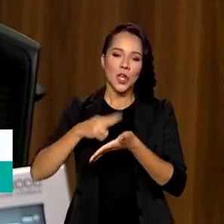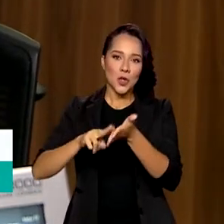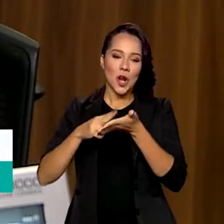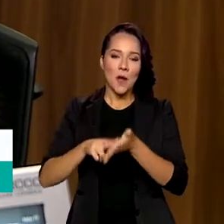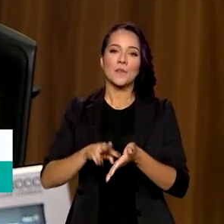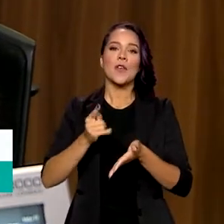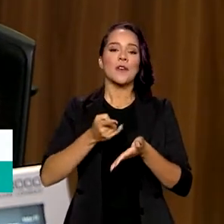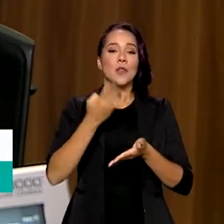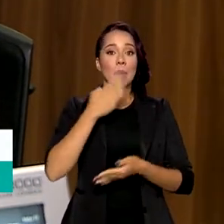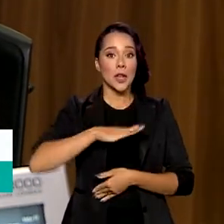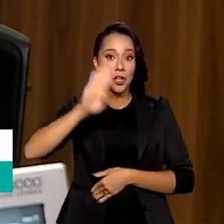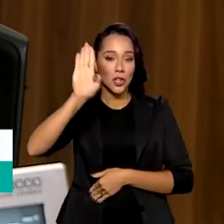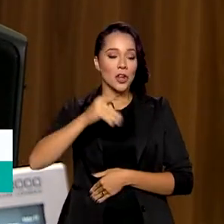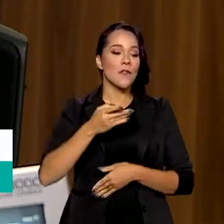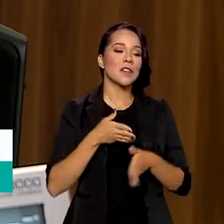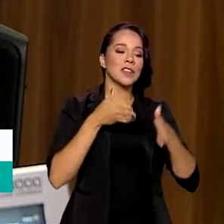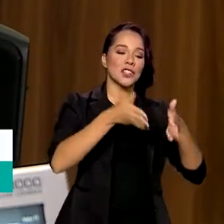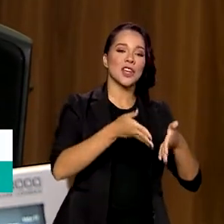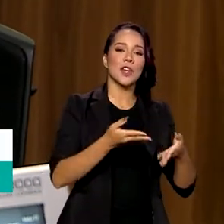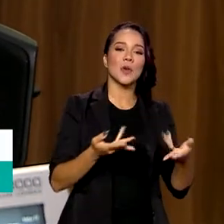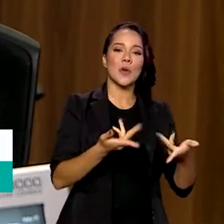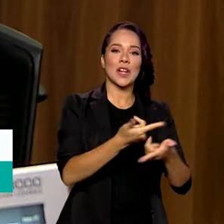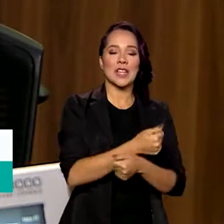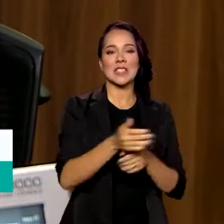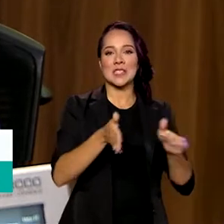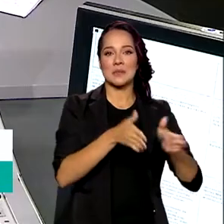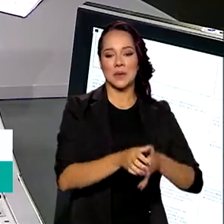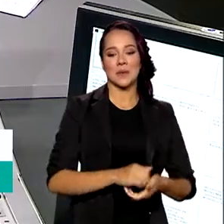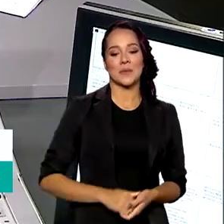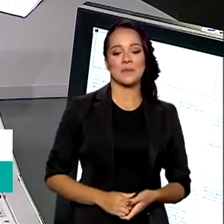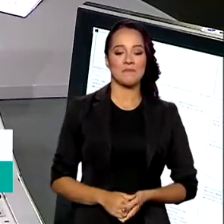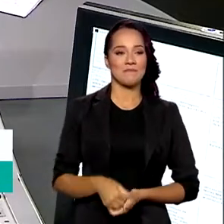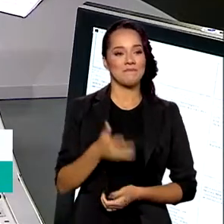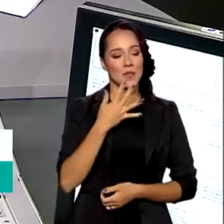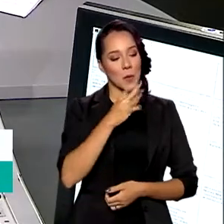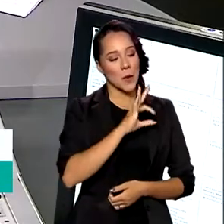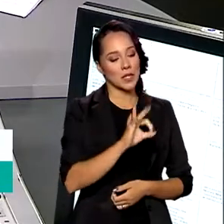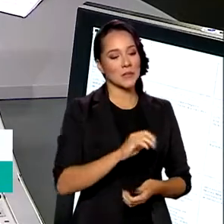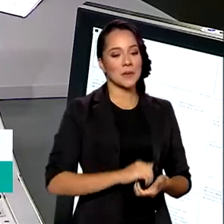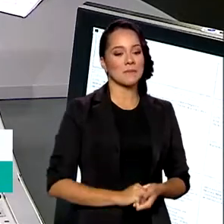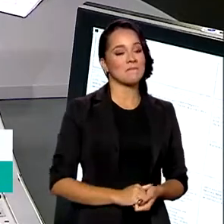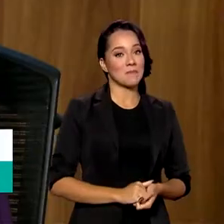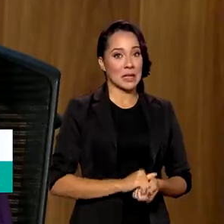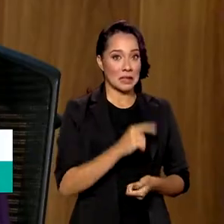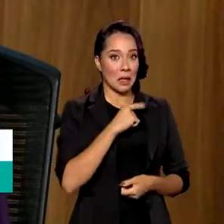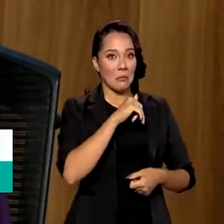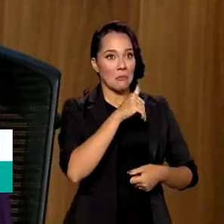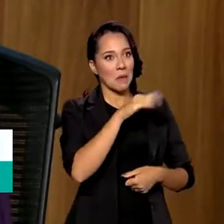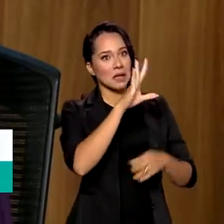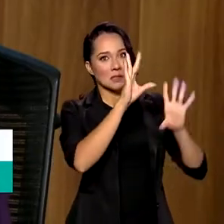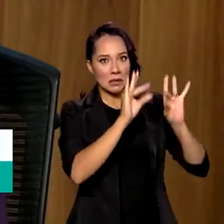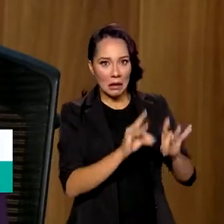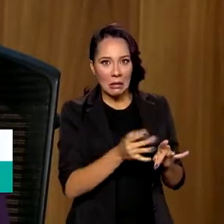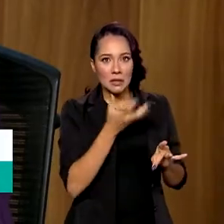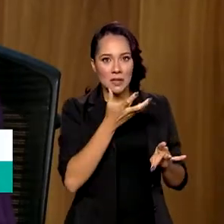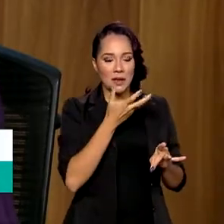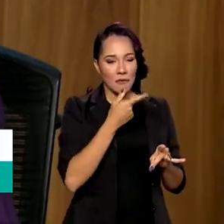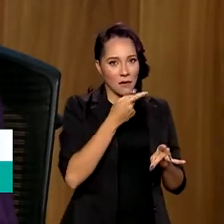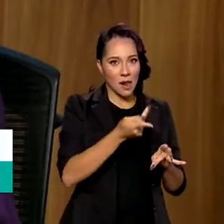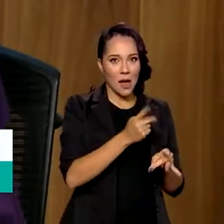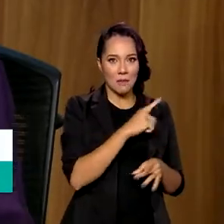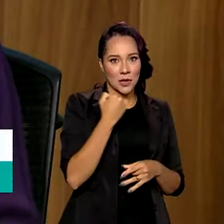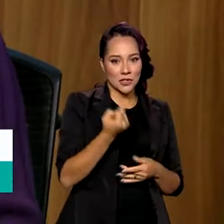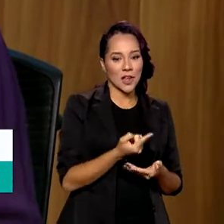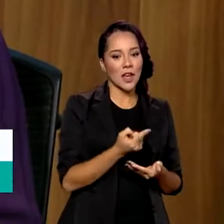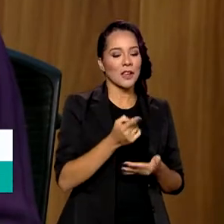estarão sendo entregues com nível de qualidade adequado Neste período tá ótimo Paula mais alguma coisa que você gostaria de complementar